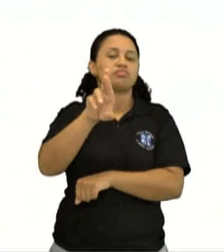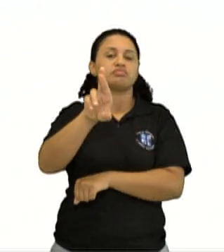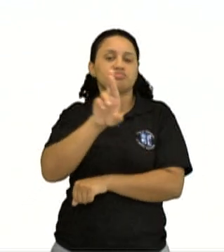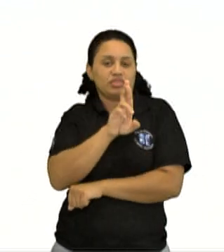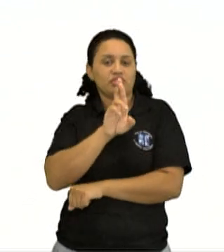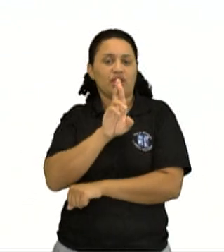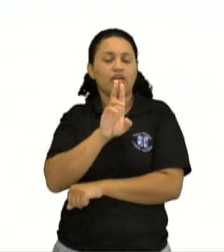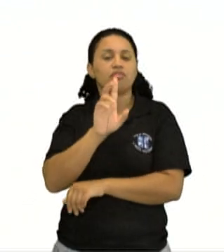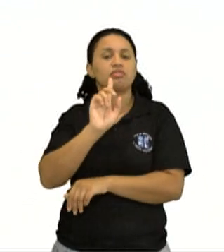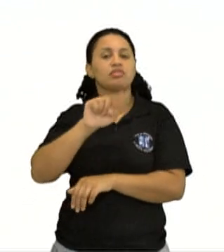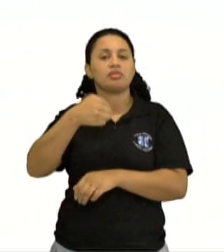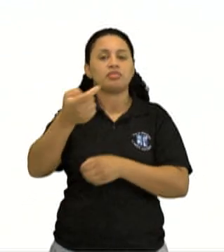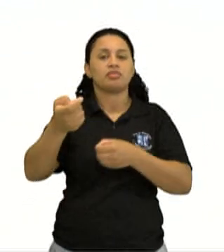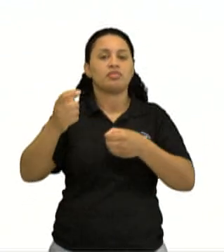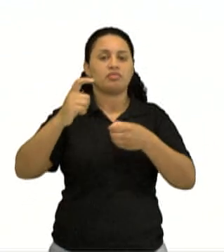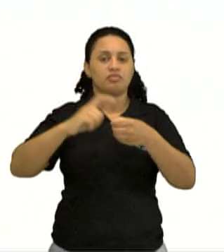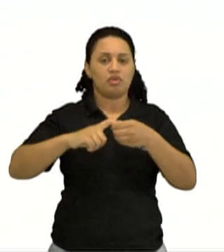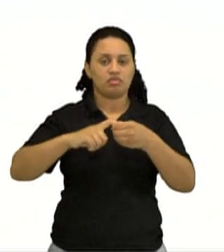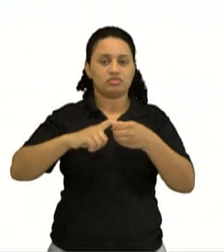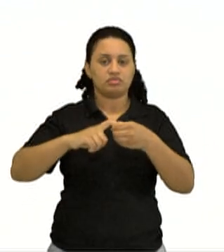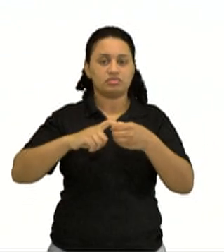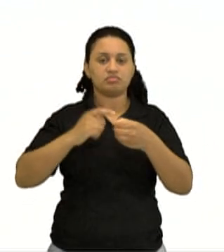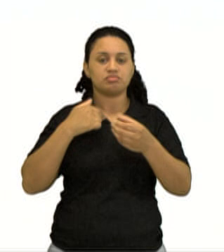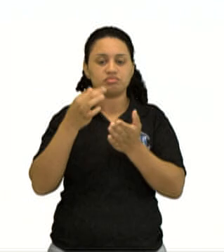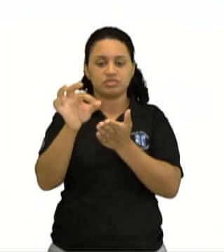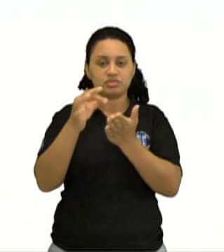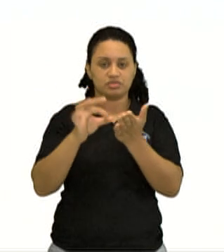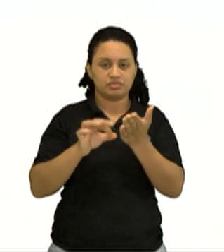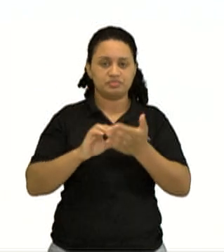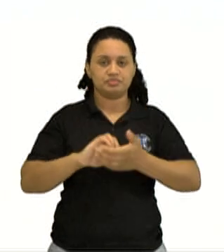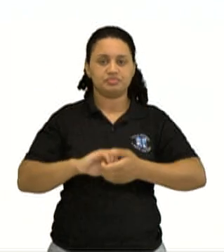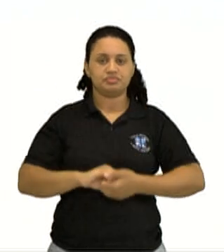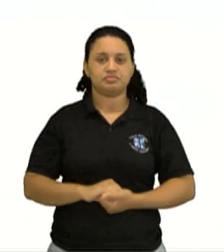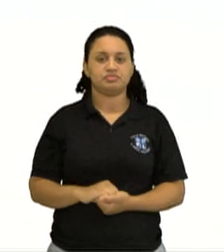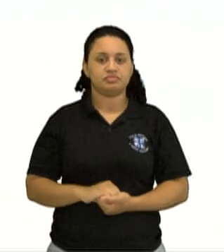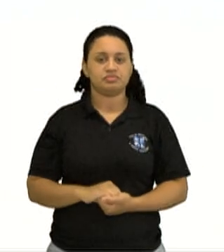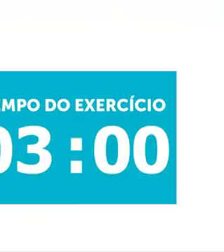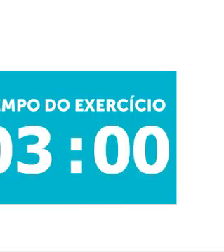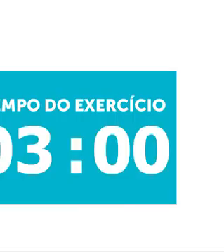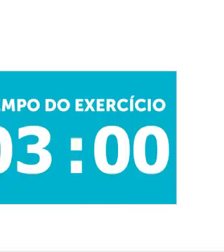poderem responder essa questão e daqui a pouco a gente volta para discuti-lo.